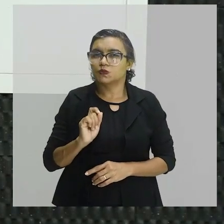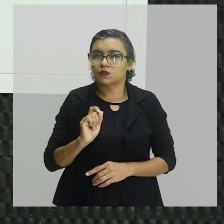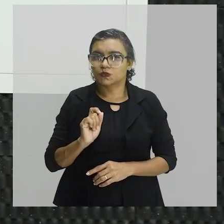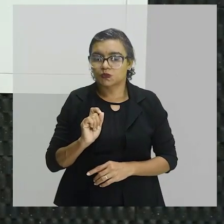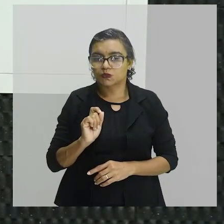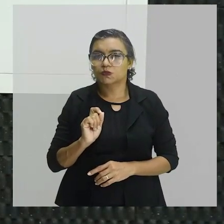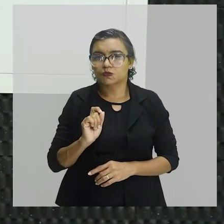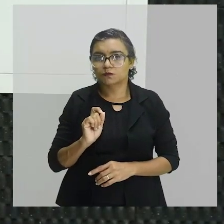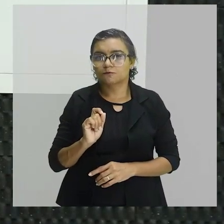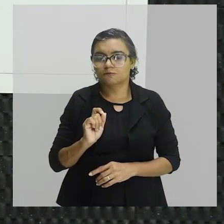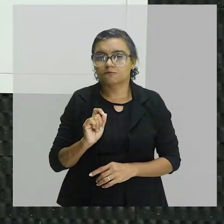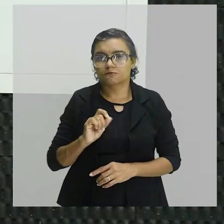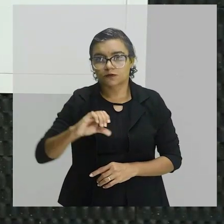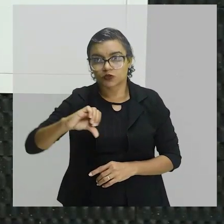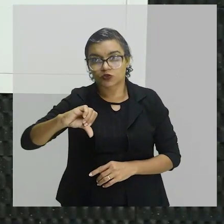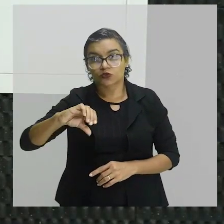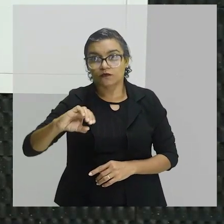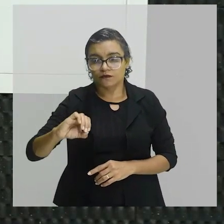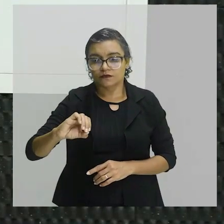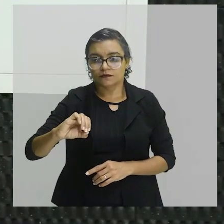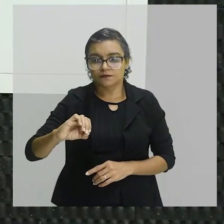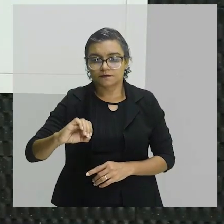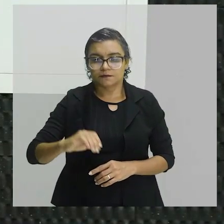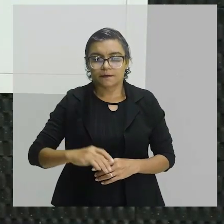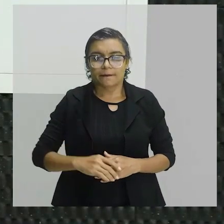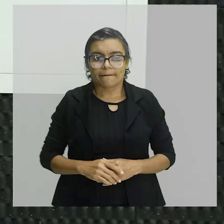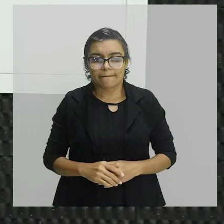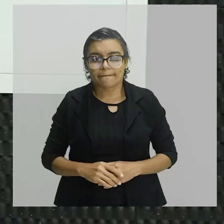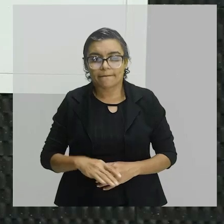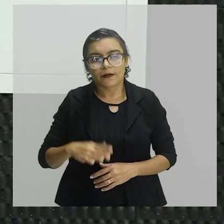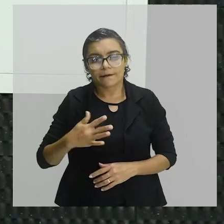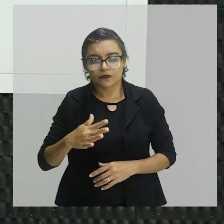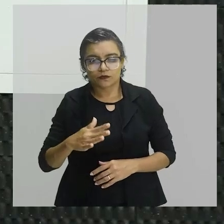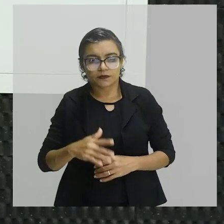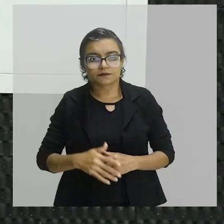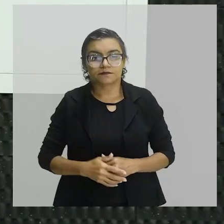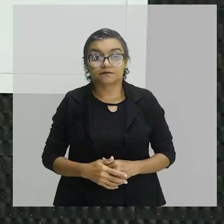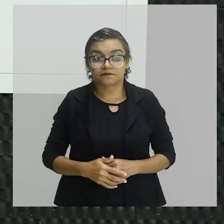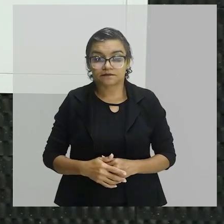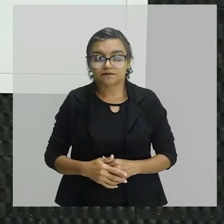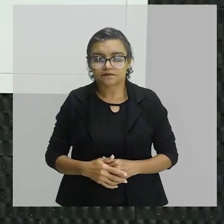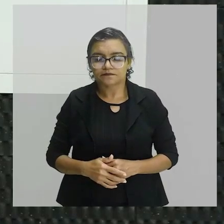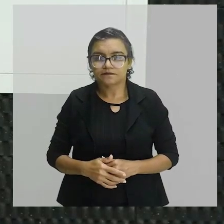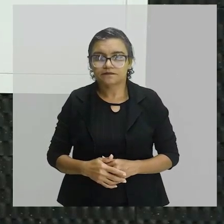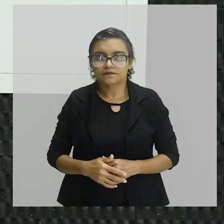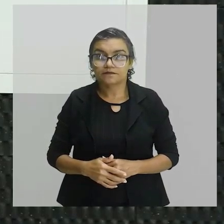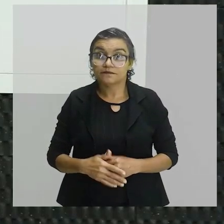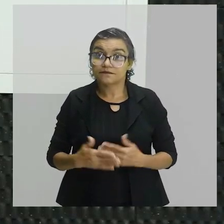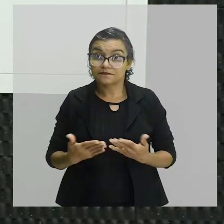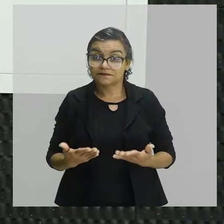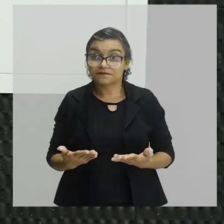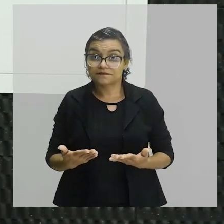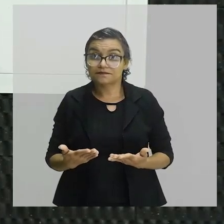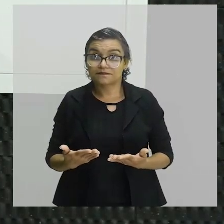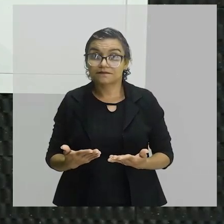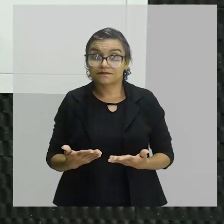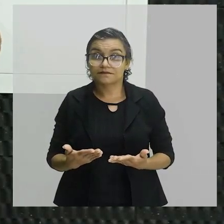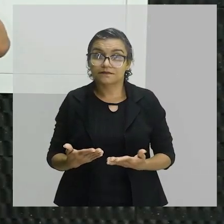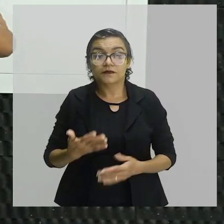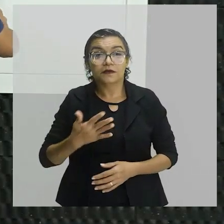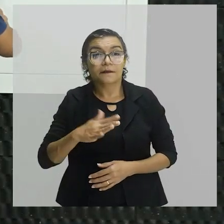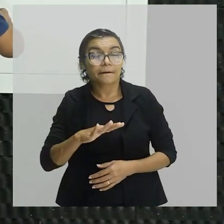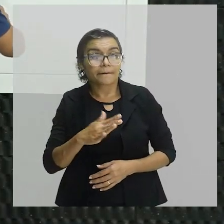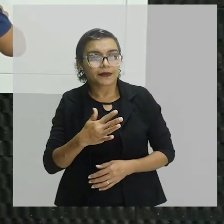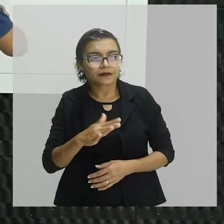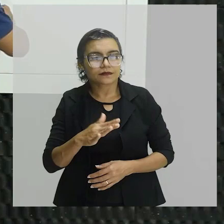dentro dessa casa aí de 90 km por hora, tá ok? Então, isso aqui vai ser